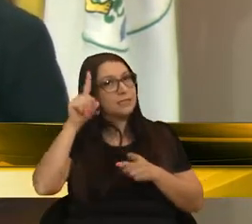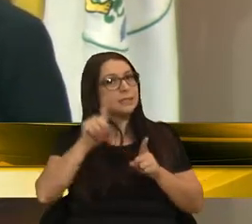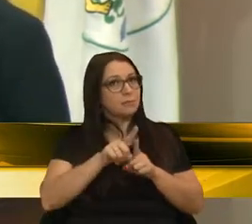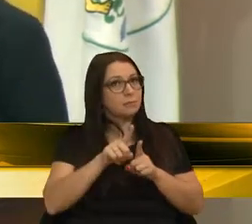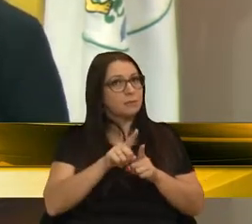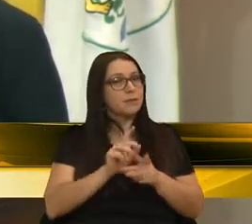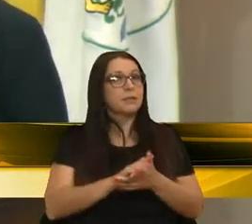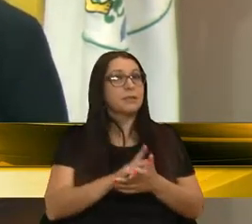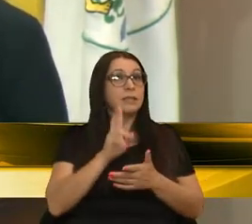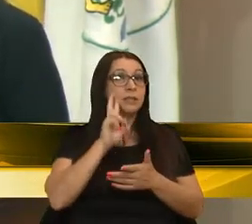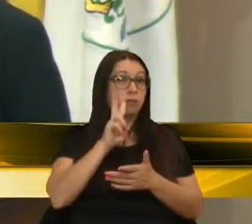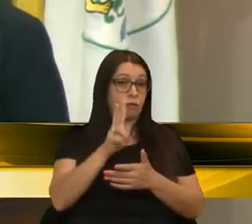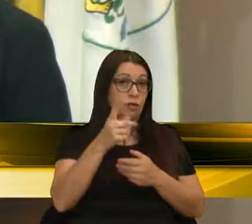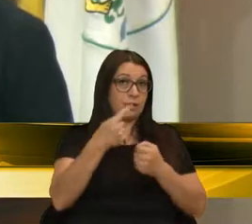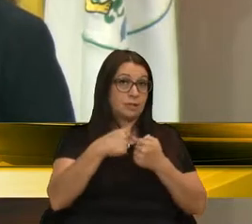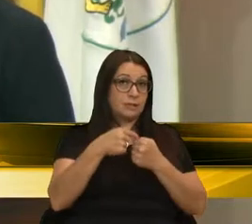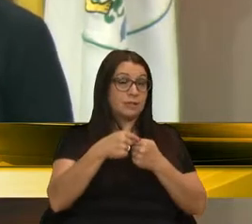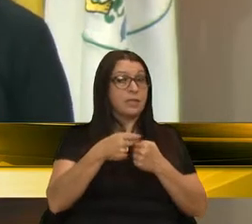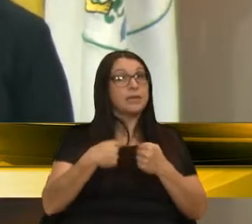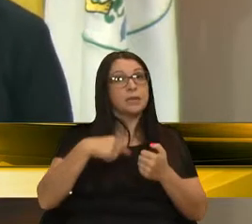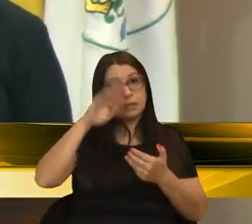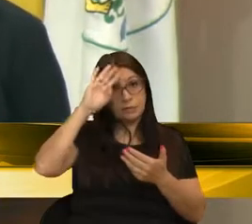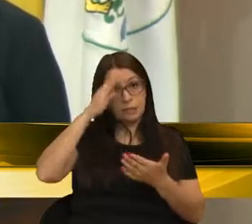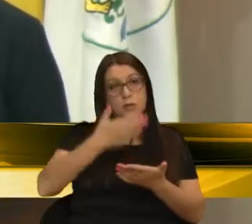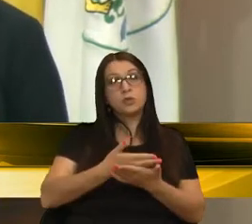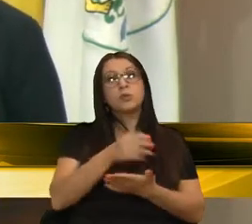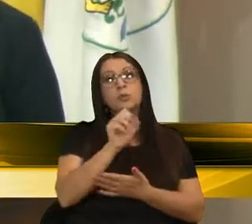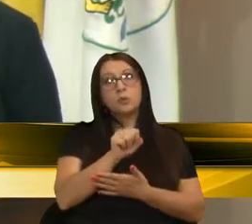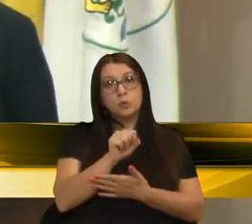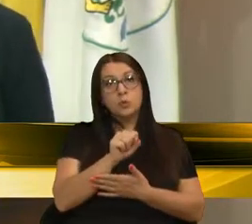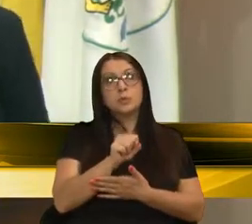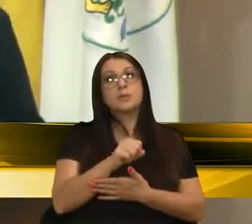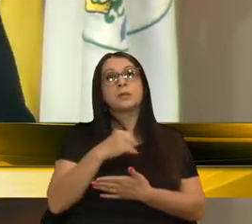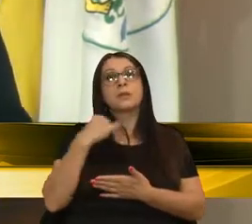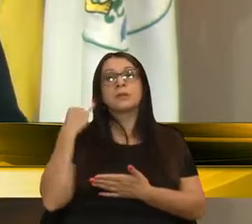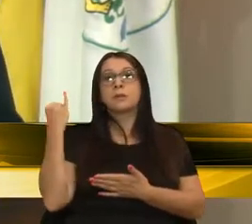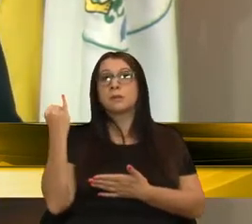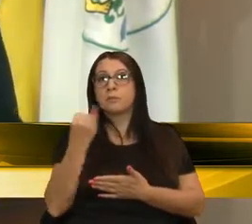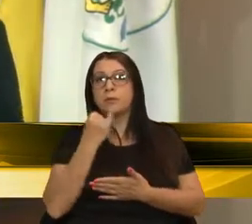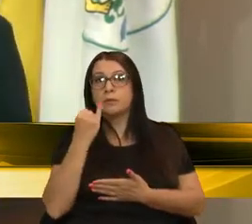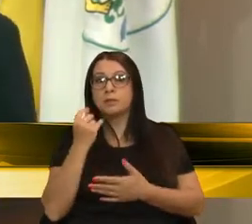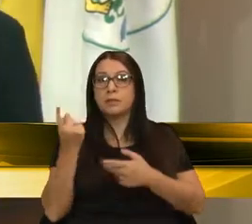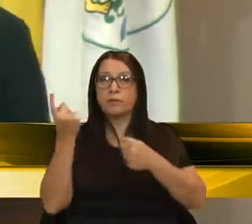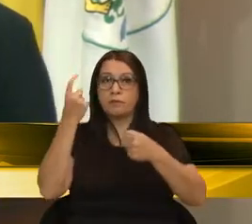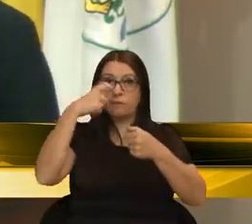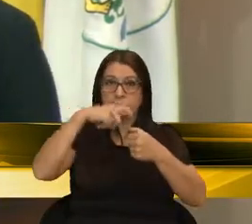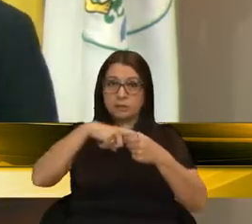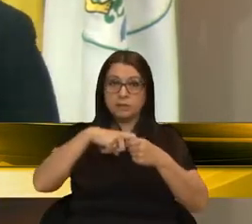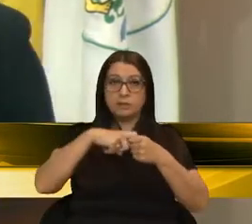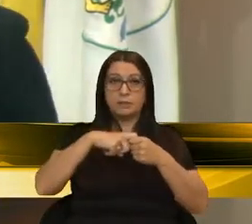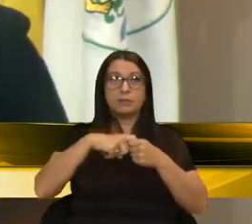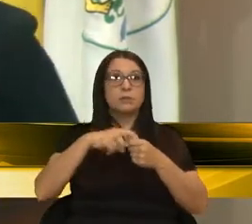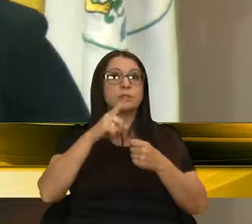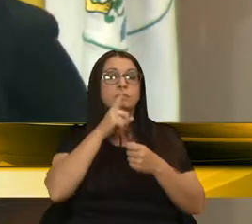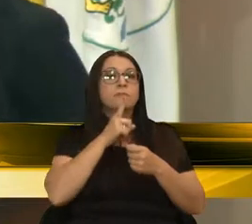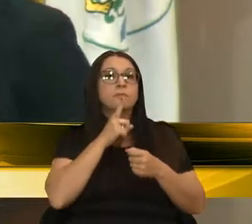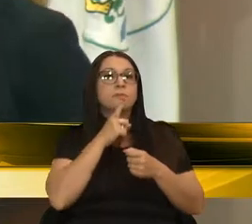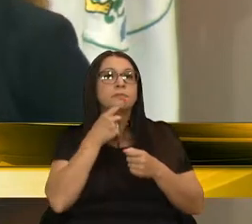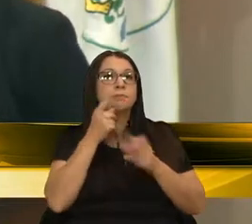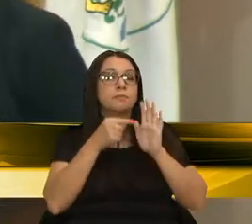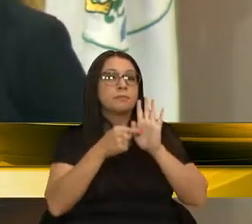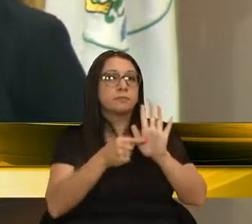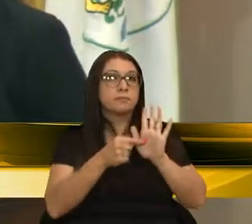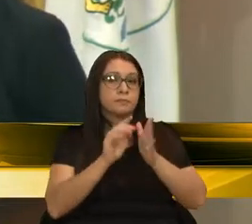vi naquela cidade e que acredito, sim, que sejam de vital importância. Voltando um pouquinho ao que o vereador Alberto Meneguzzi trouxe